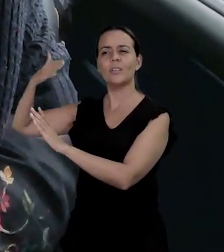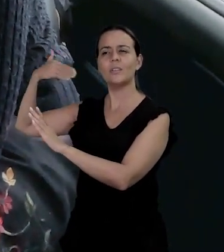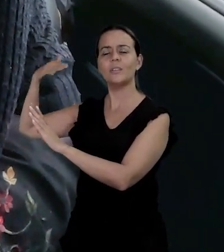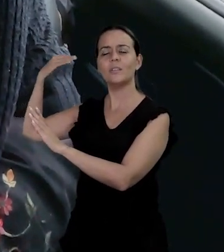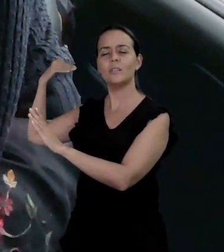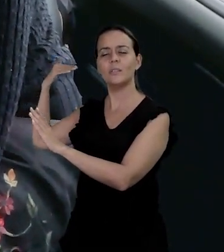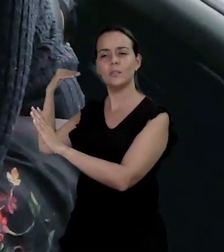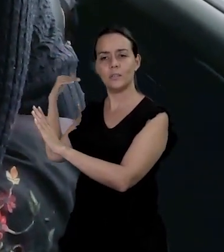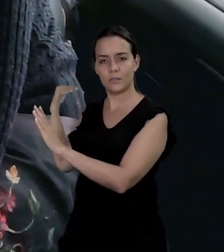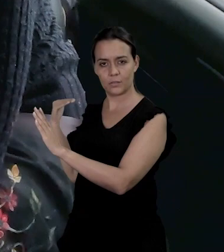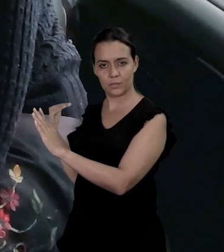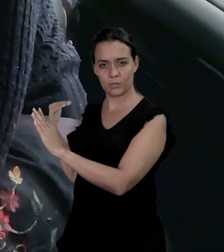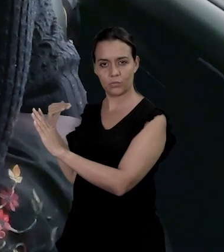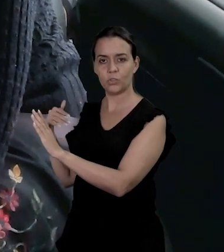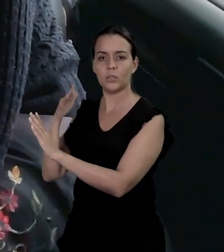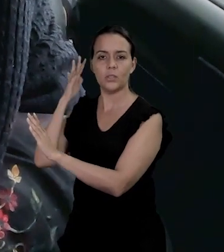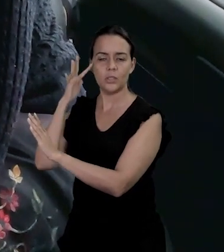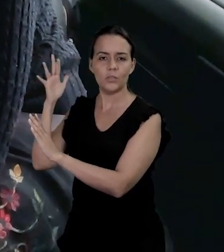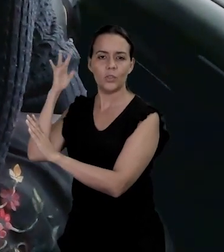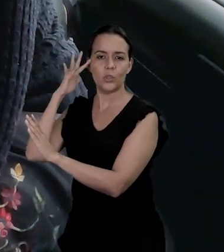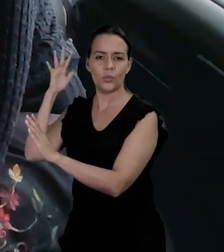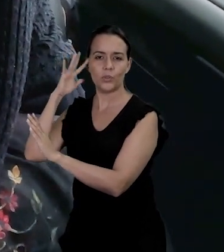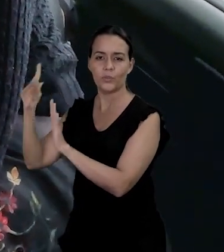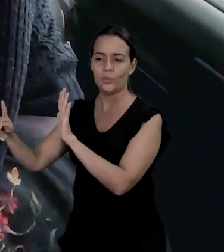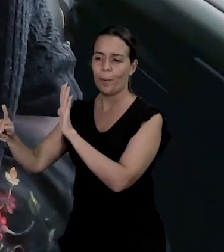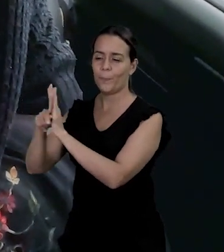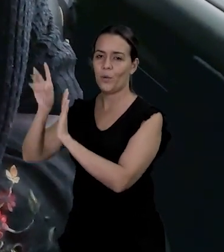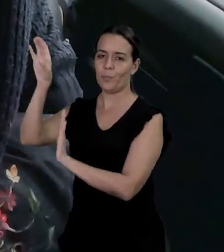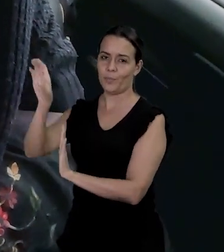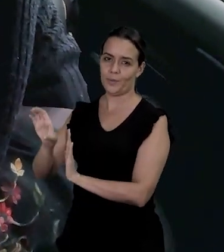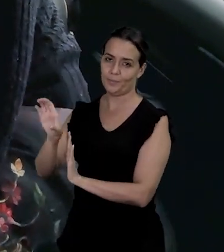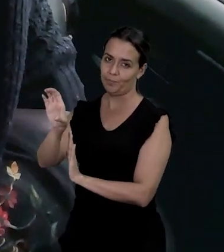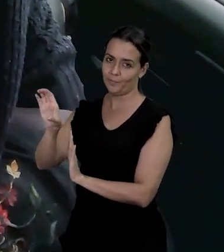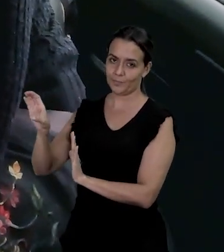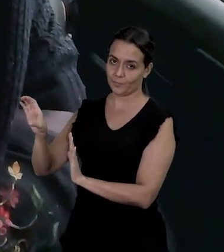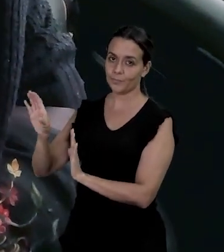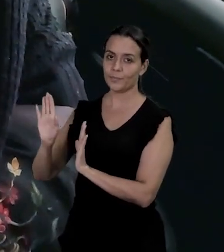em 95. Isso aí é um coroamento e uma forma